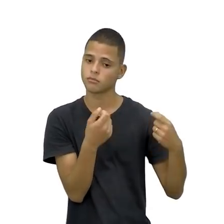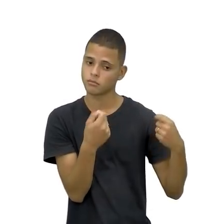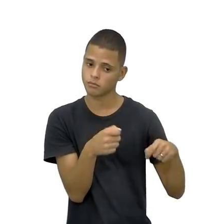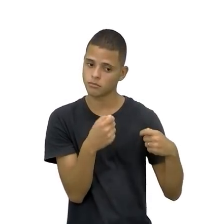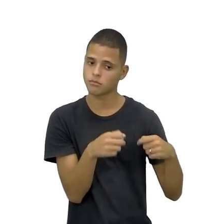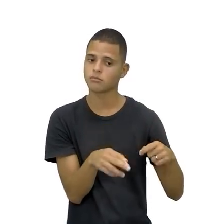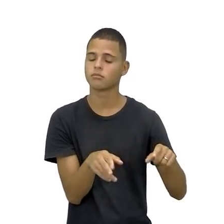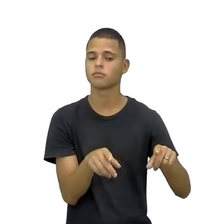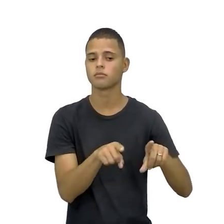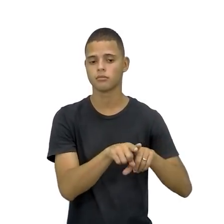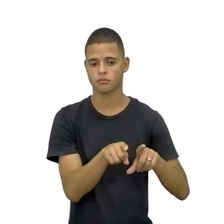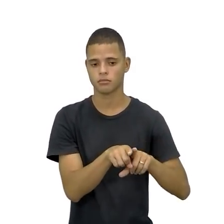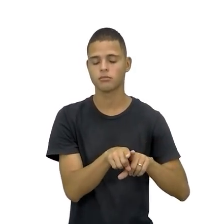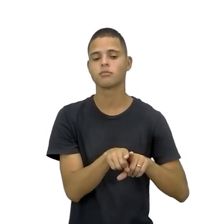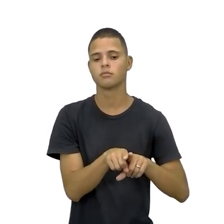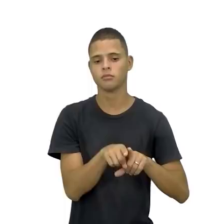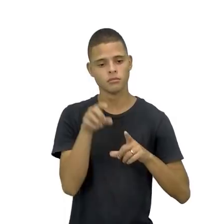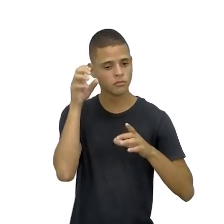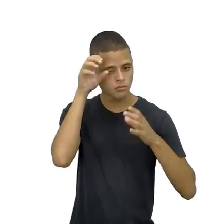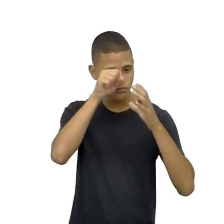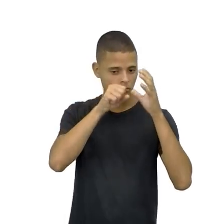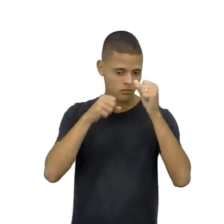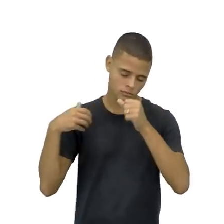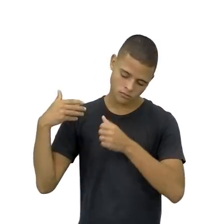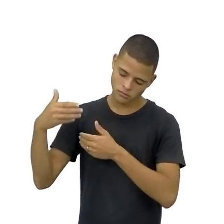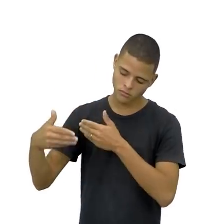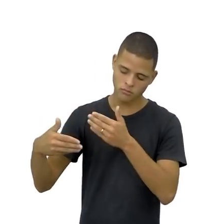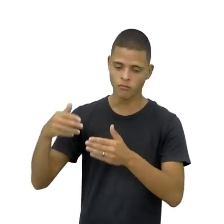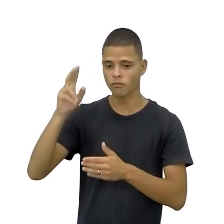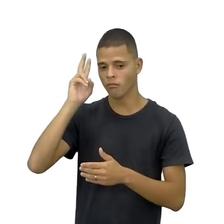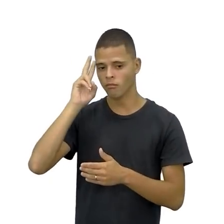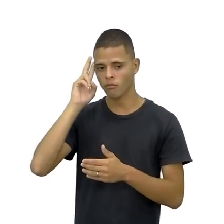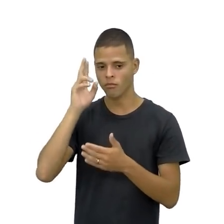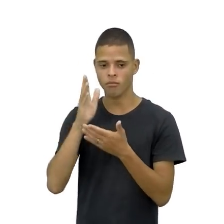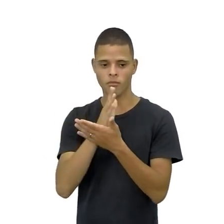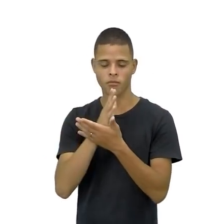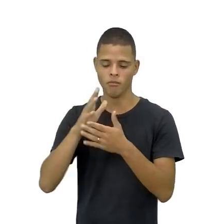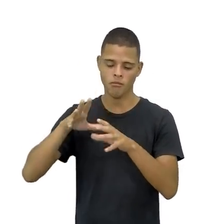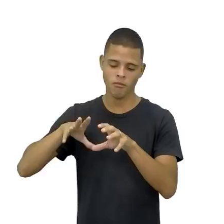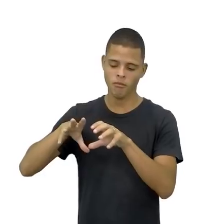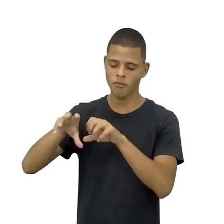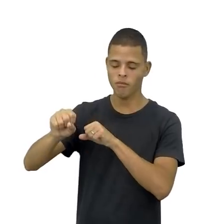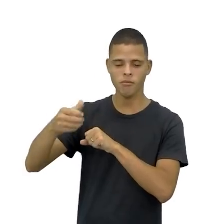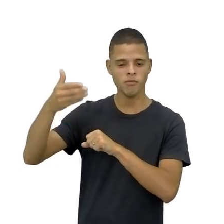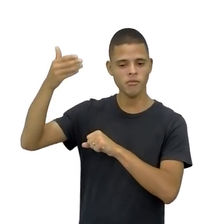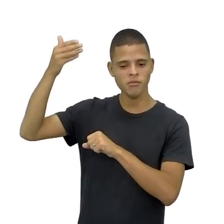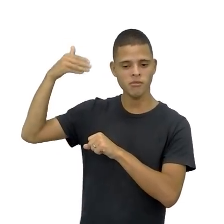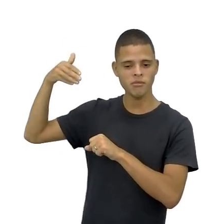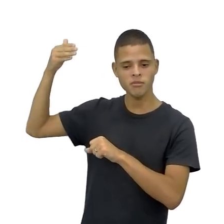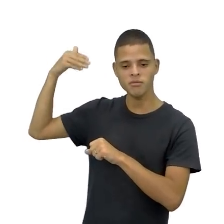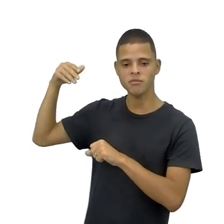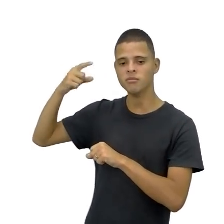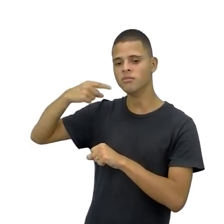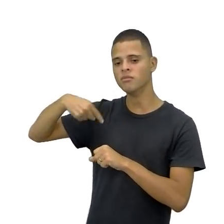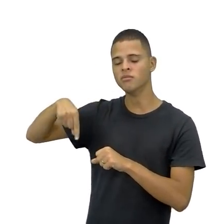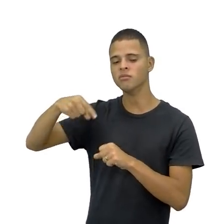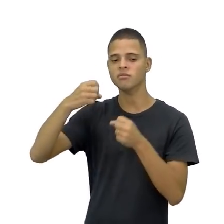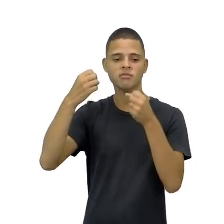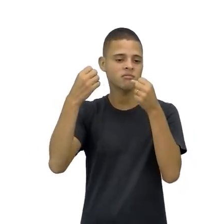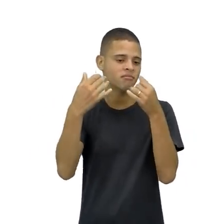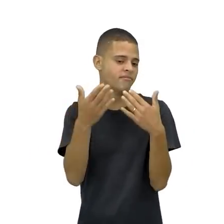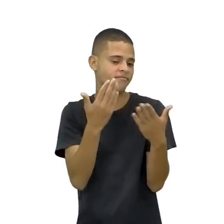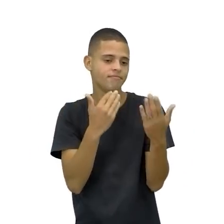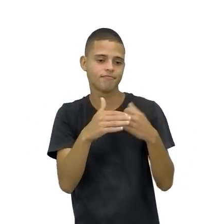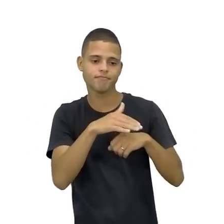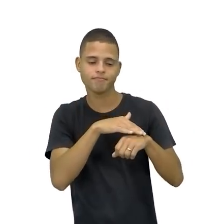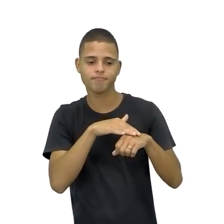ao estágio do processo de aprendizagem, então nós temos que relembrar das formações passadas, quando nós falamos de conhecimentos